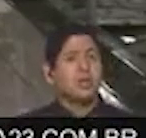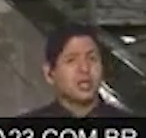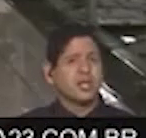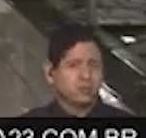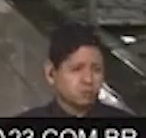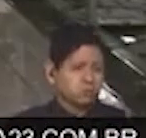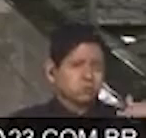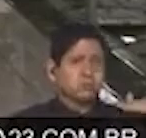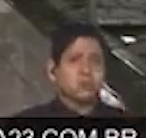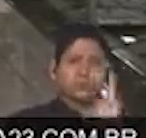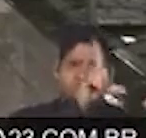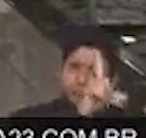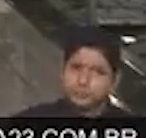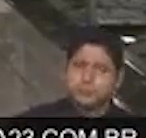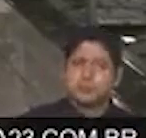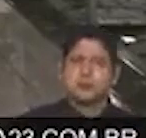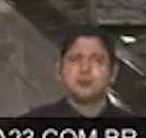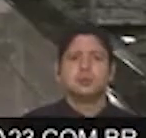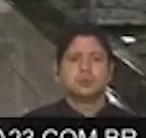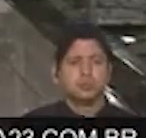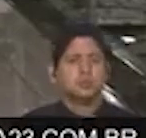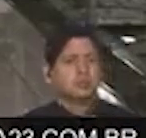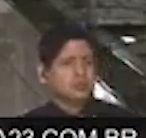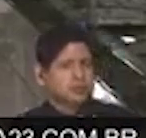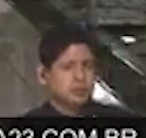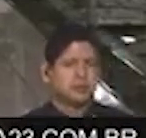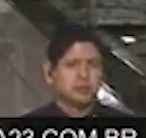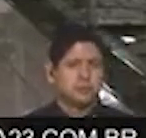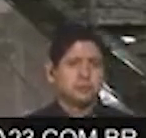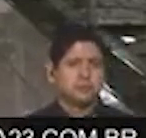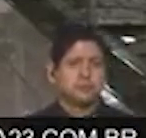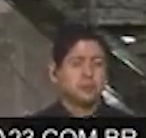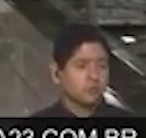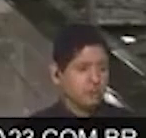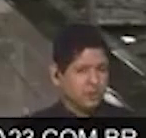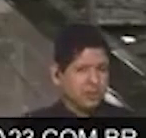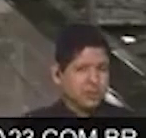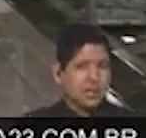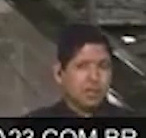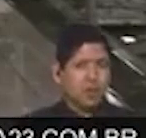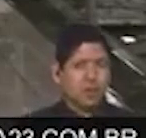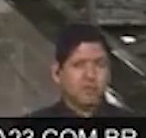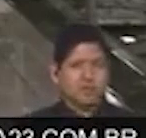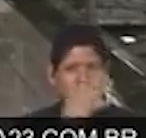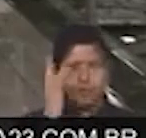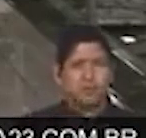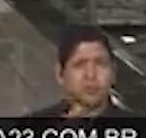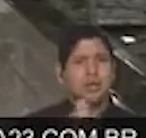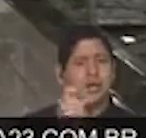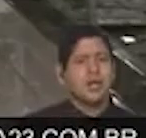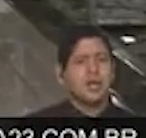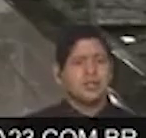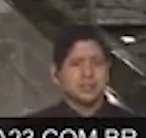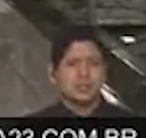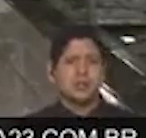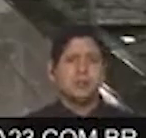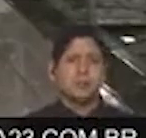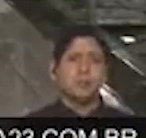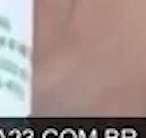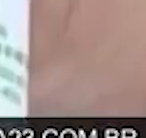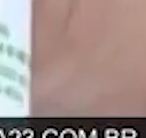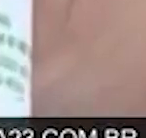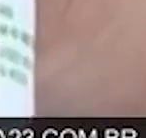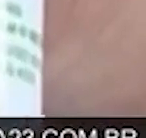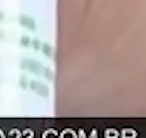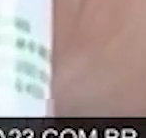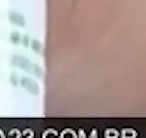estoques sejam esgotados com a vacinação. A vacina que está sendo aplicada é aquela produzida pelo Instituto